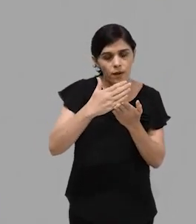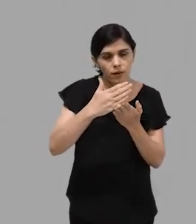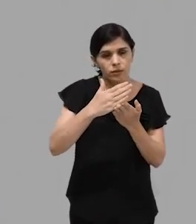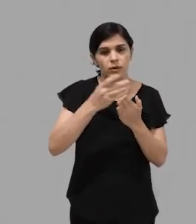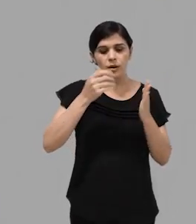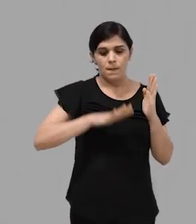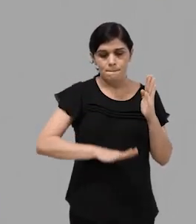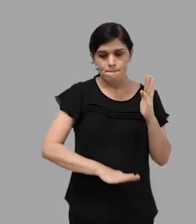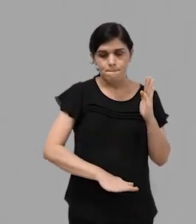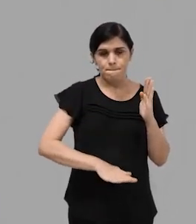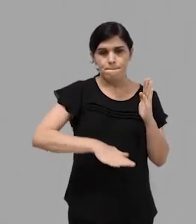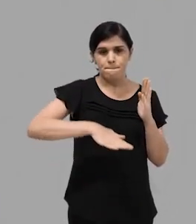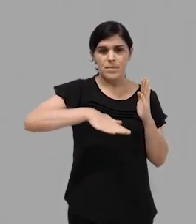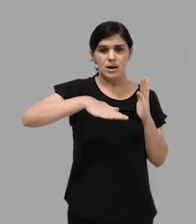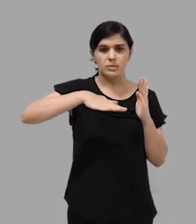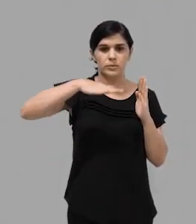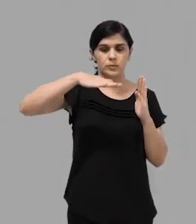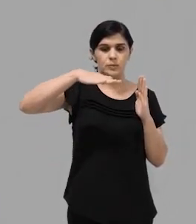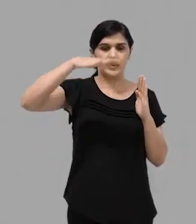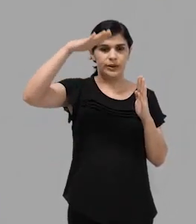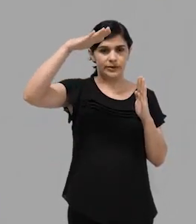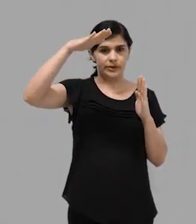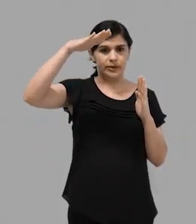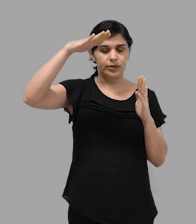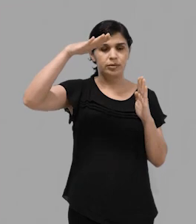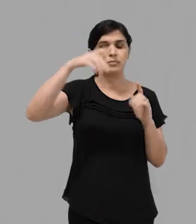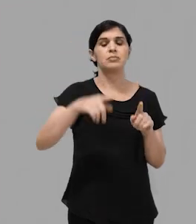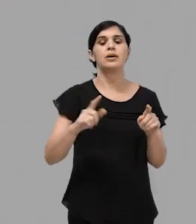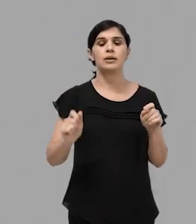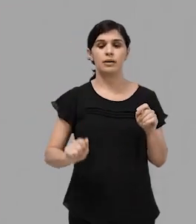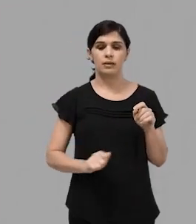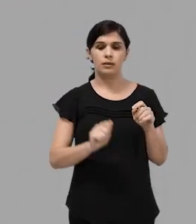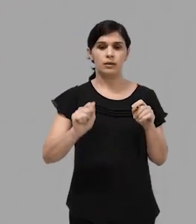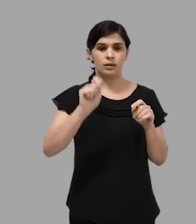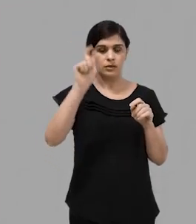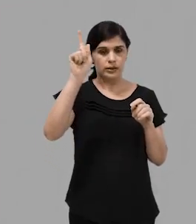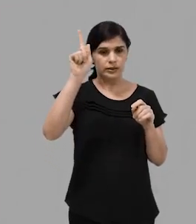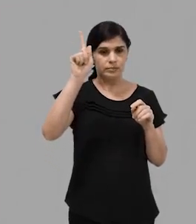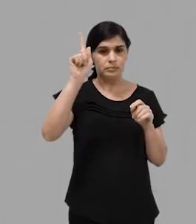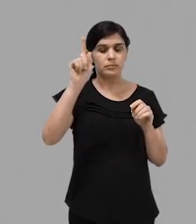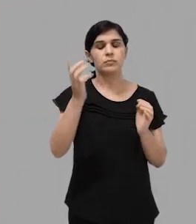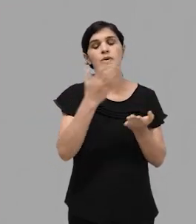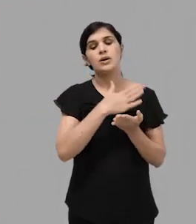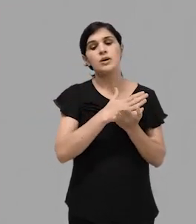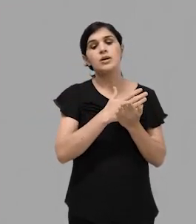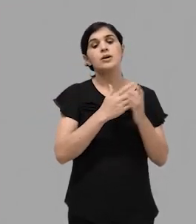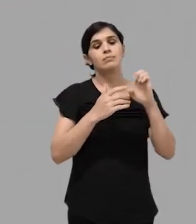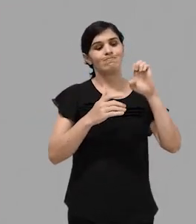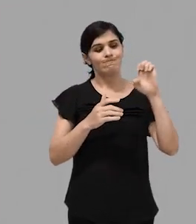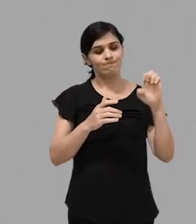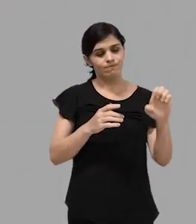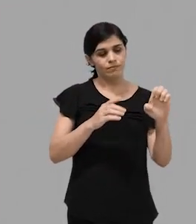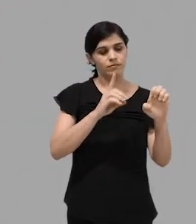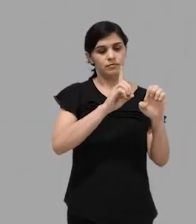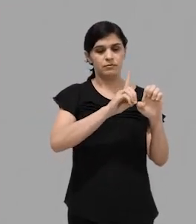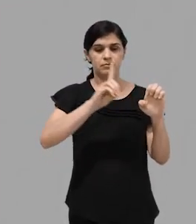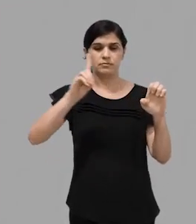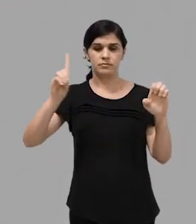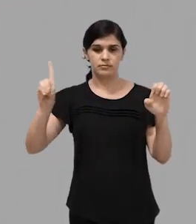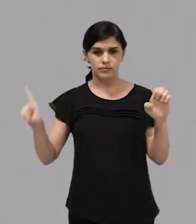você grava isso aí, turma. Ó, foca, ó, presta atenção. Todas as propriedades que